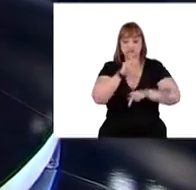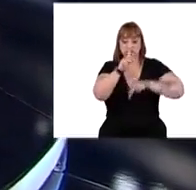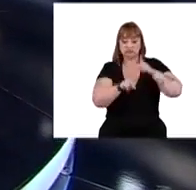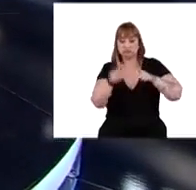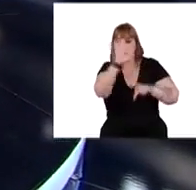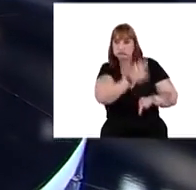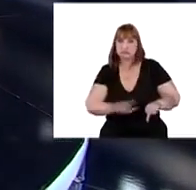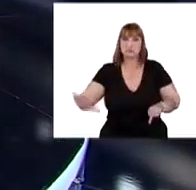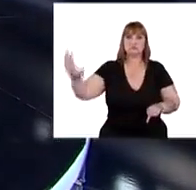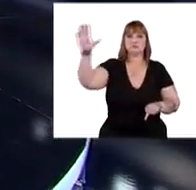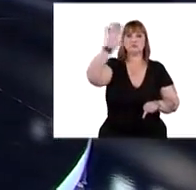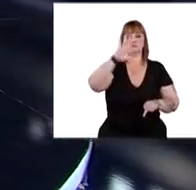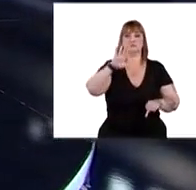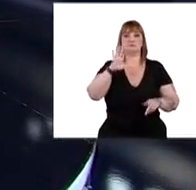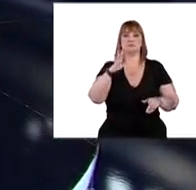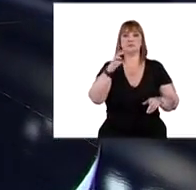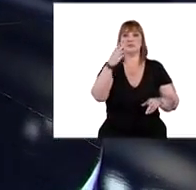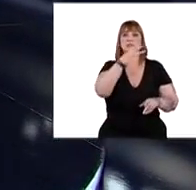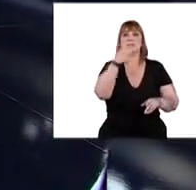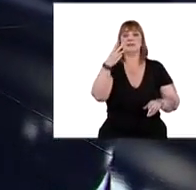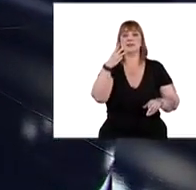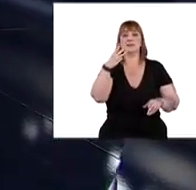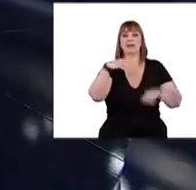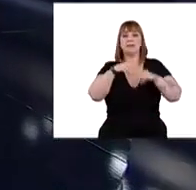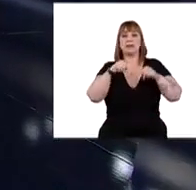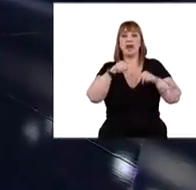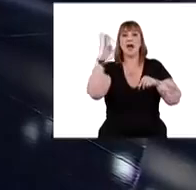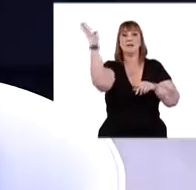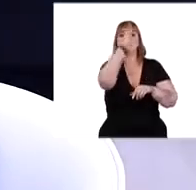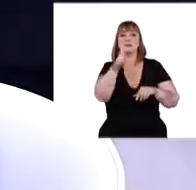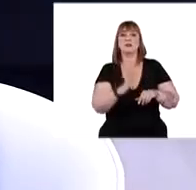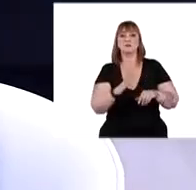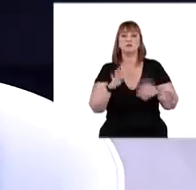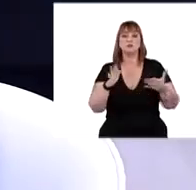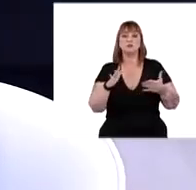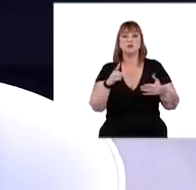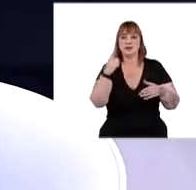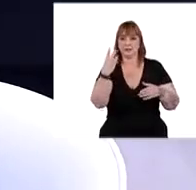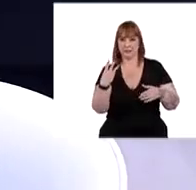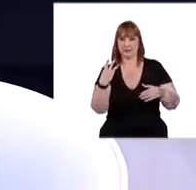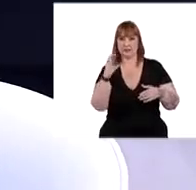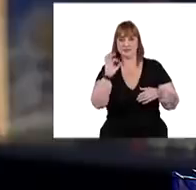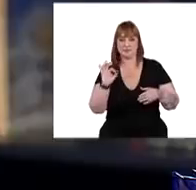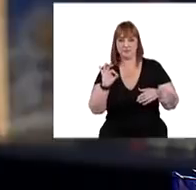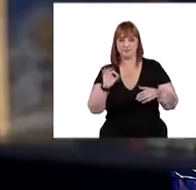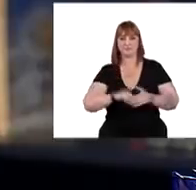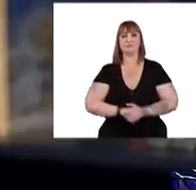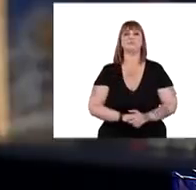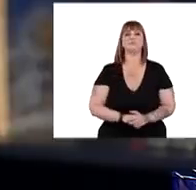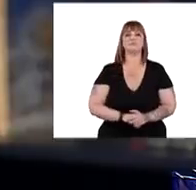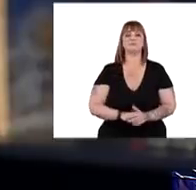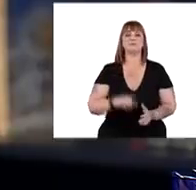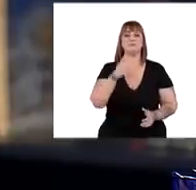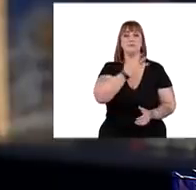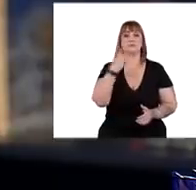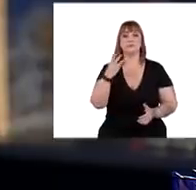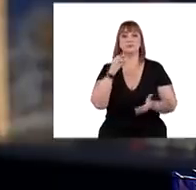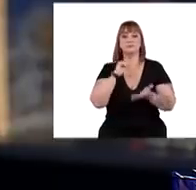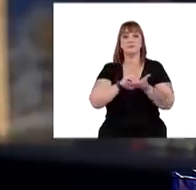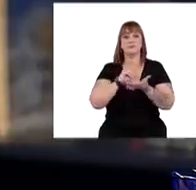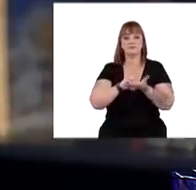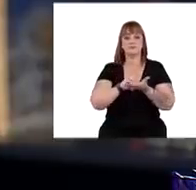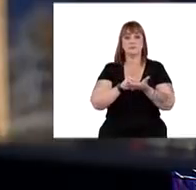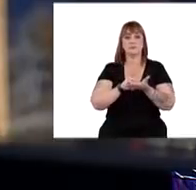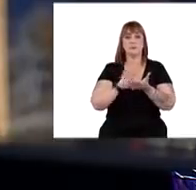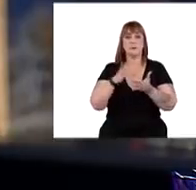Isso, no total, significaria quanto do território nacional? Olha, já são 13%. São 13%. No total, os 33% que falta corresponde a